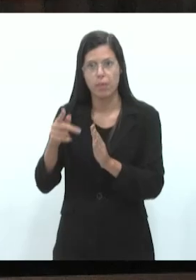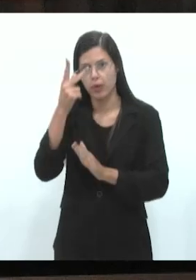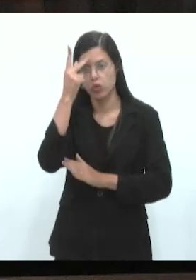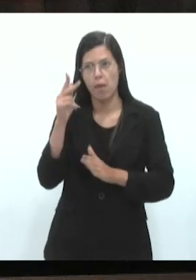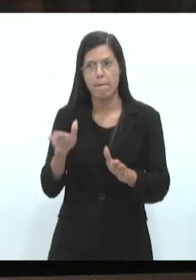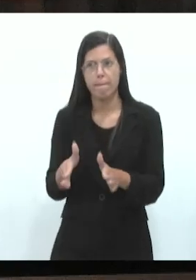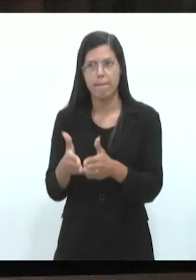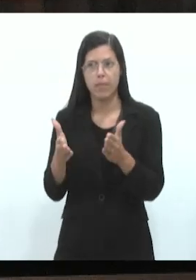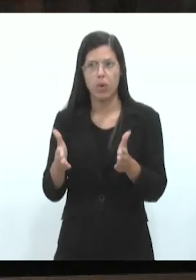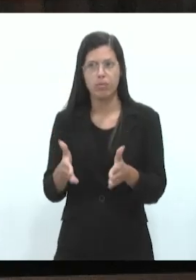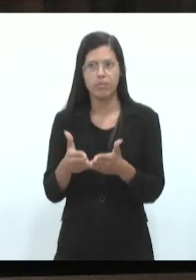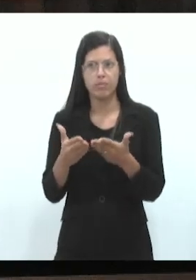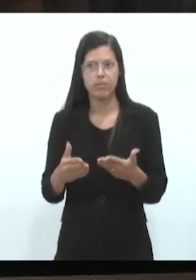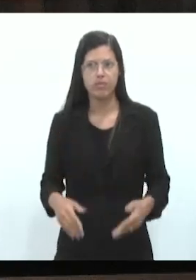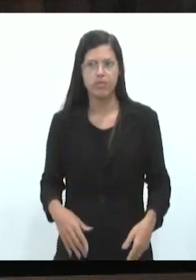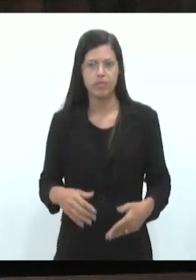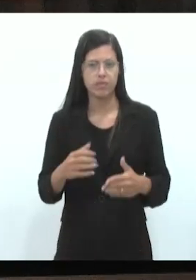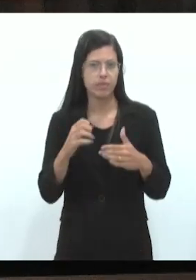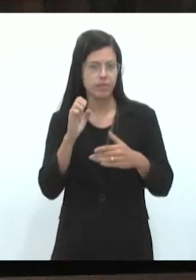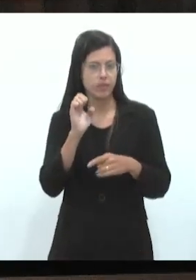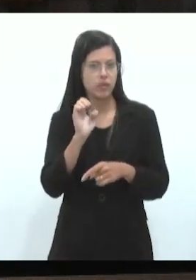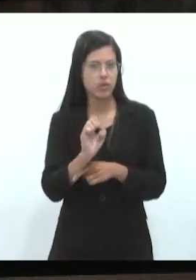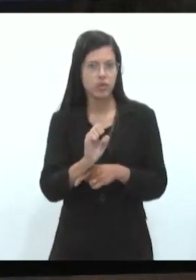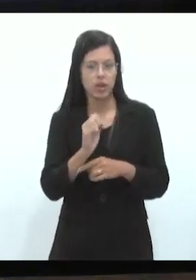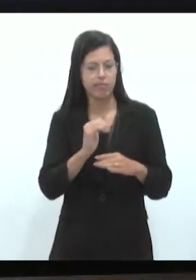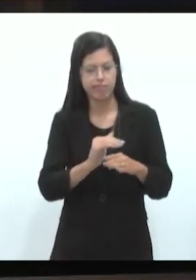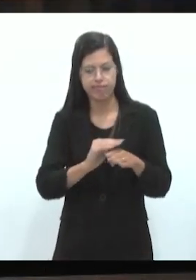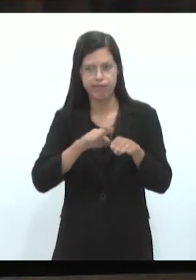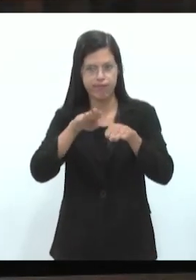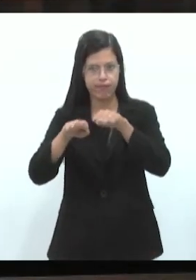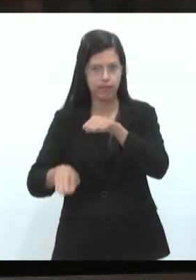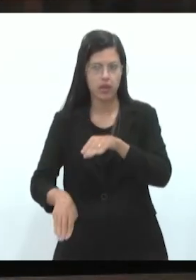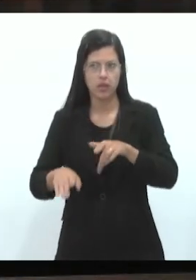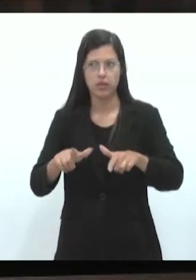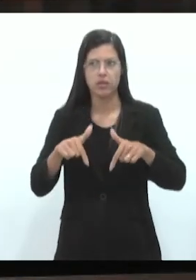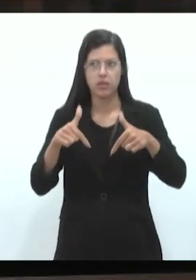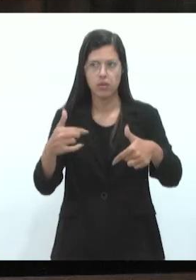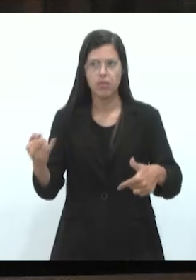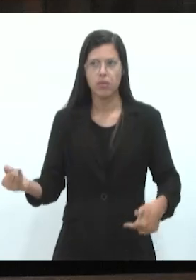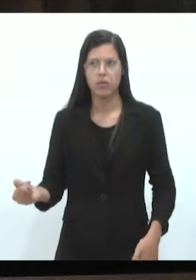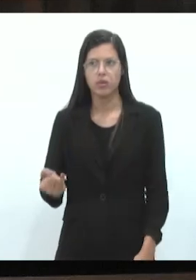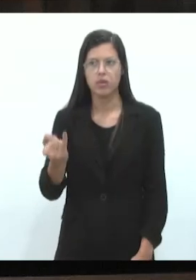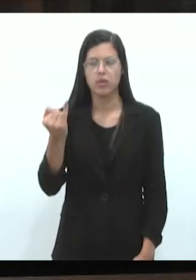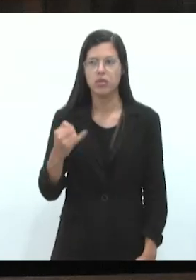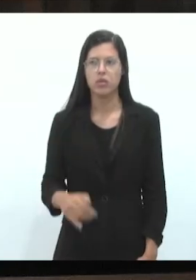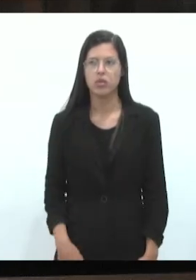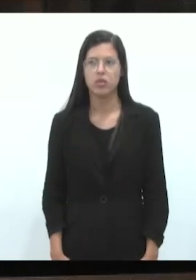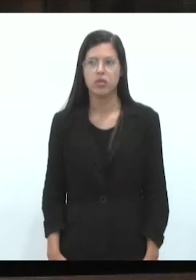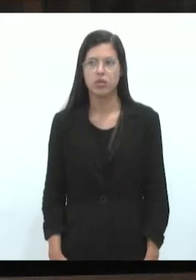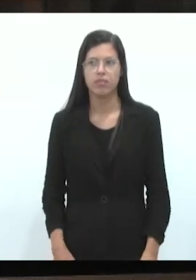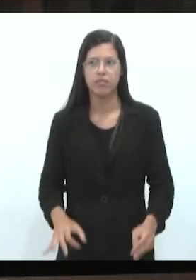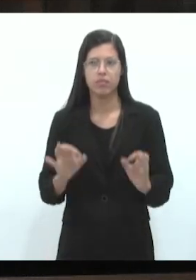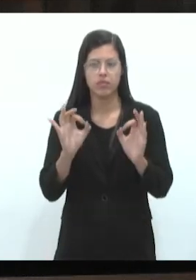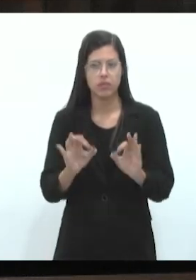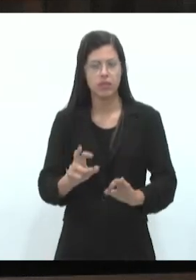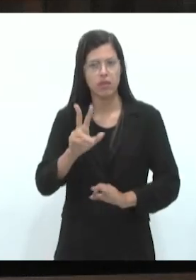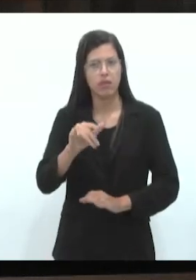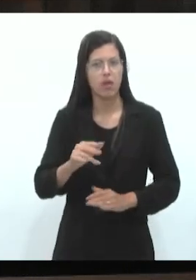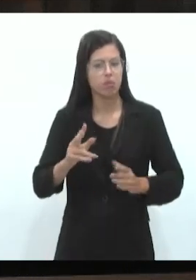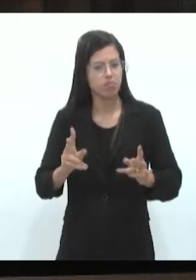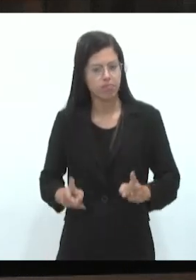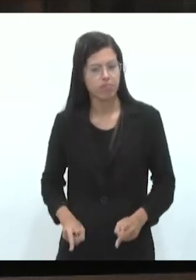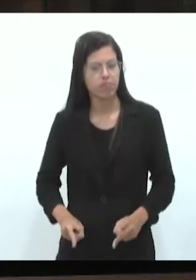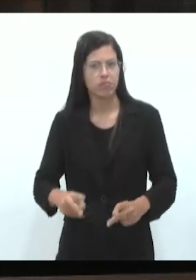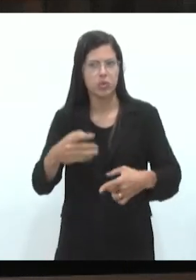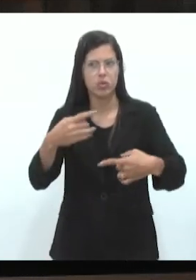gente fica consolidando um Estado cada vez mais desigual. Então, essa nossa iniciativa é muito importante. Tenho certeza que vai avançar pela discussão que teve